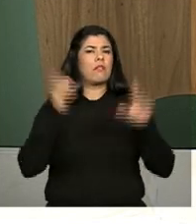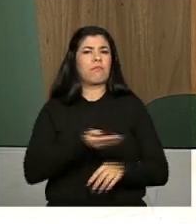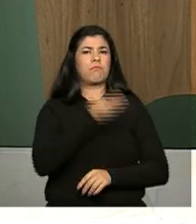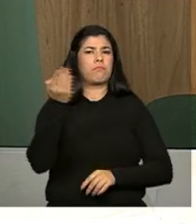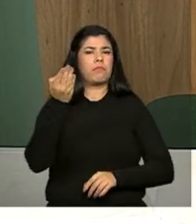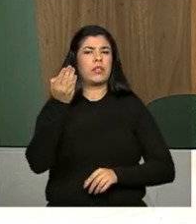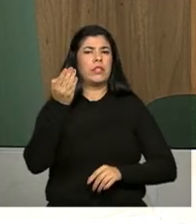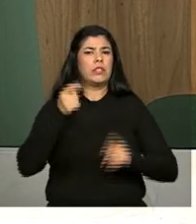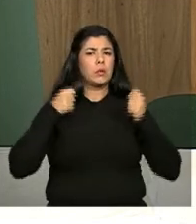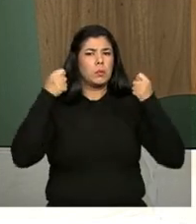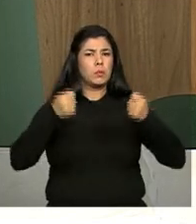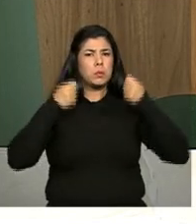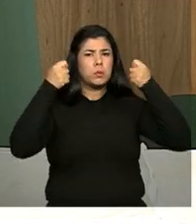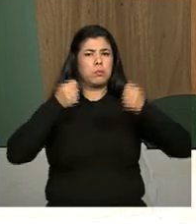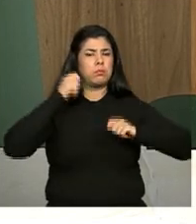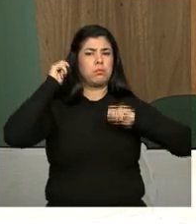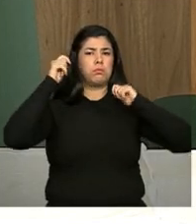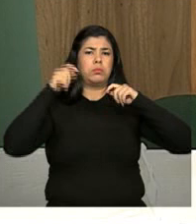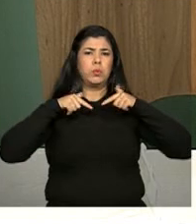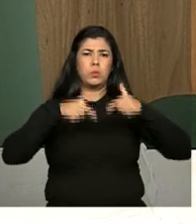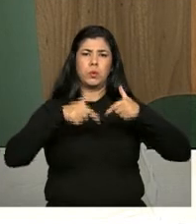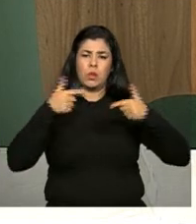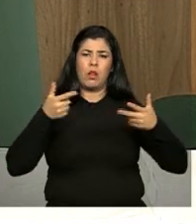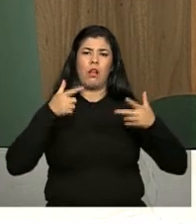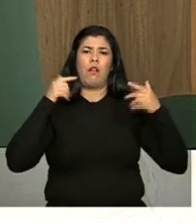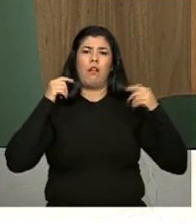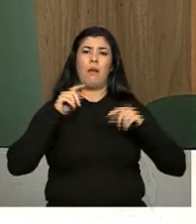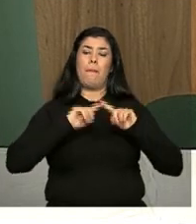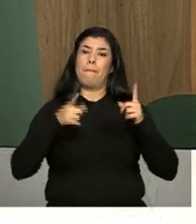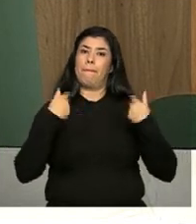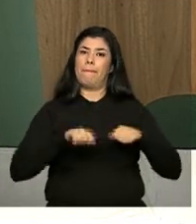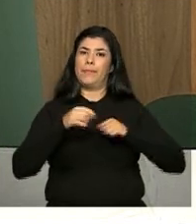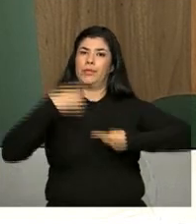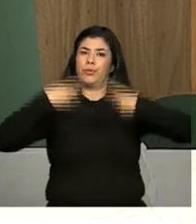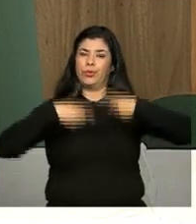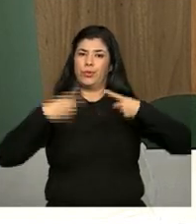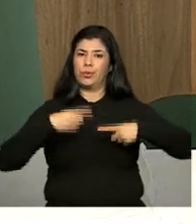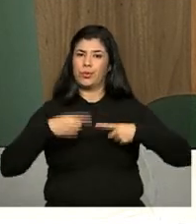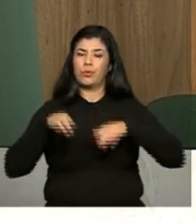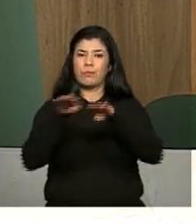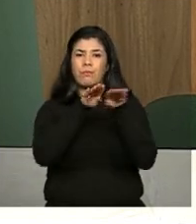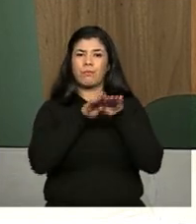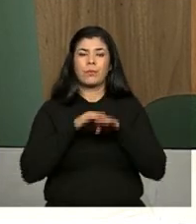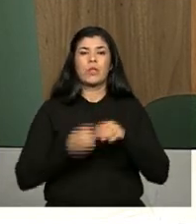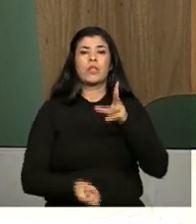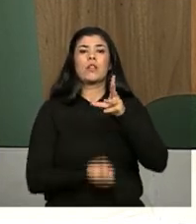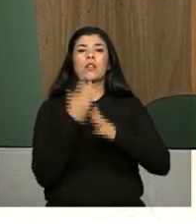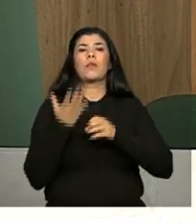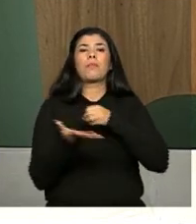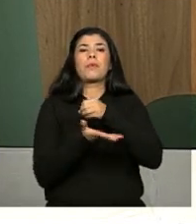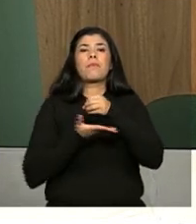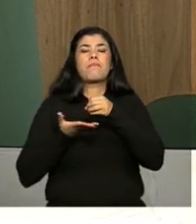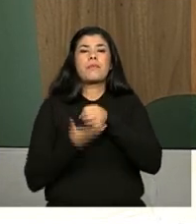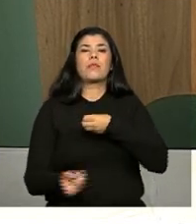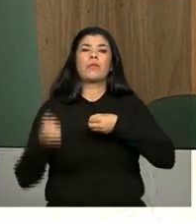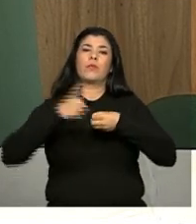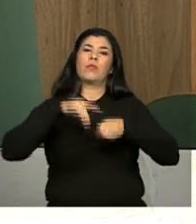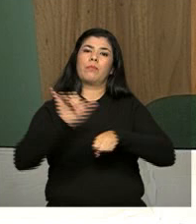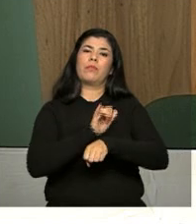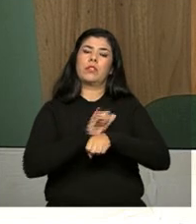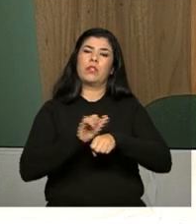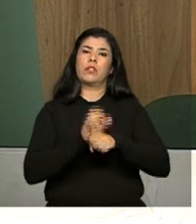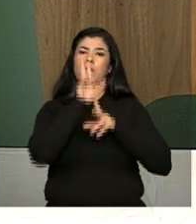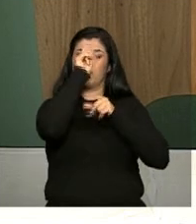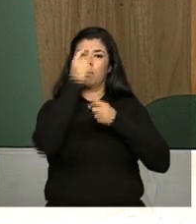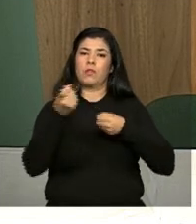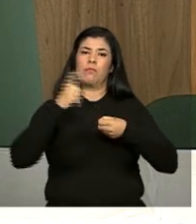manifestação mas nós precisamos um debate o significado para enfrentar essa conjuntura e que as bases para uma retomada a forte do